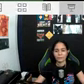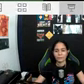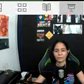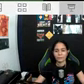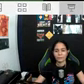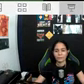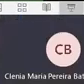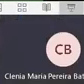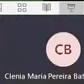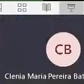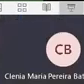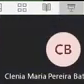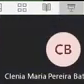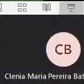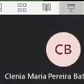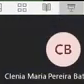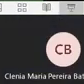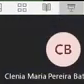Só um segundo, gente.